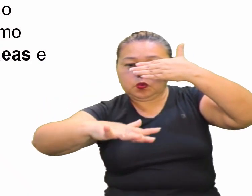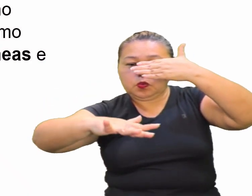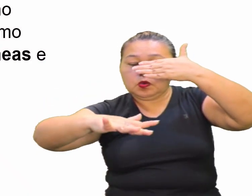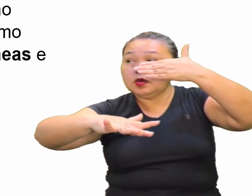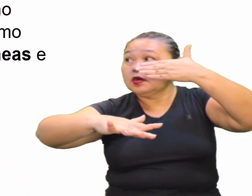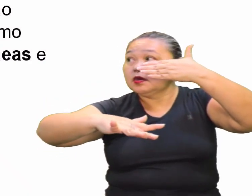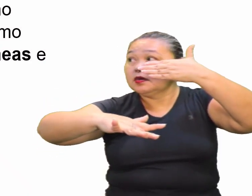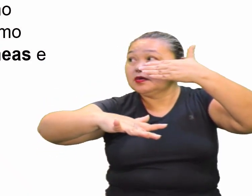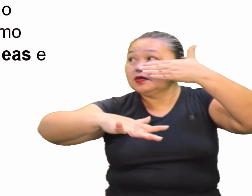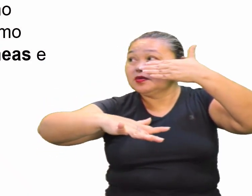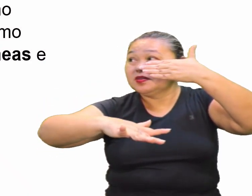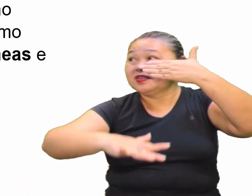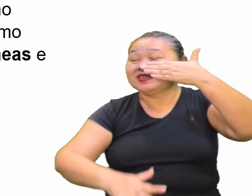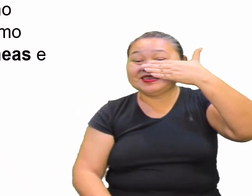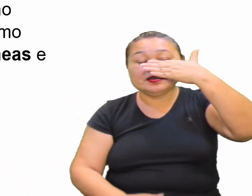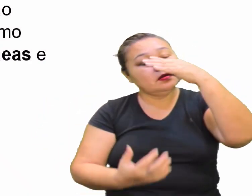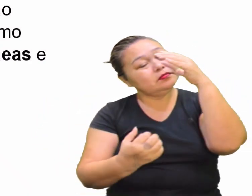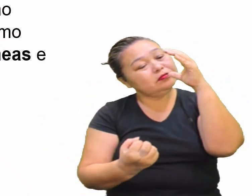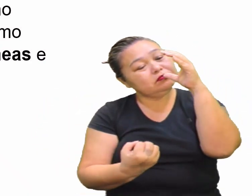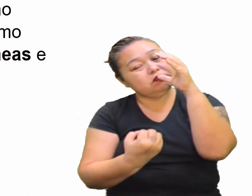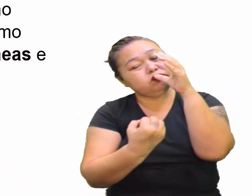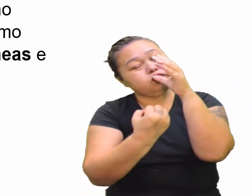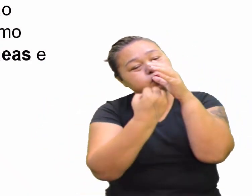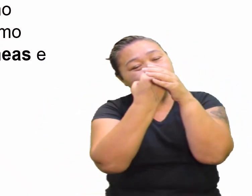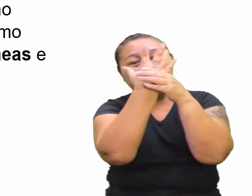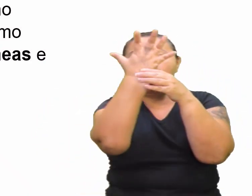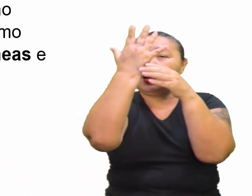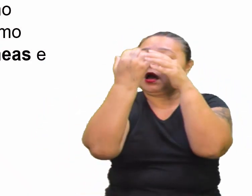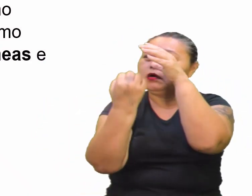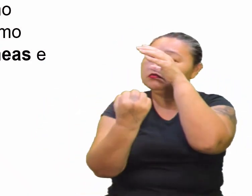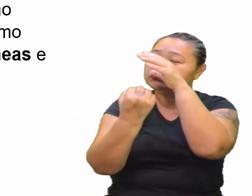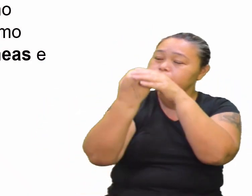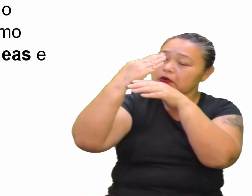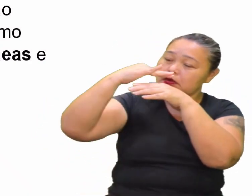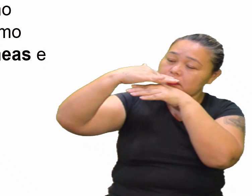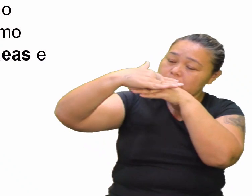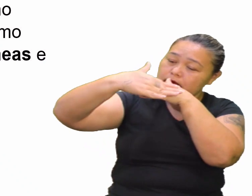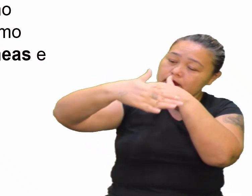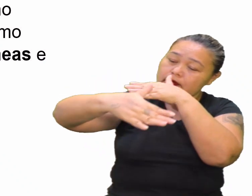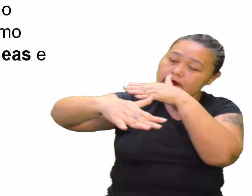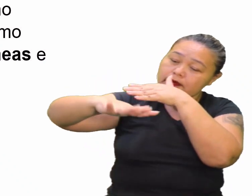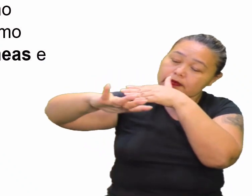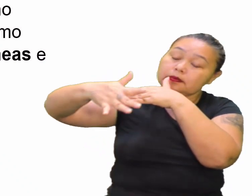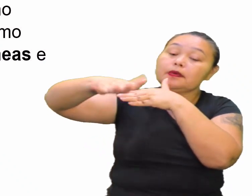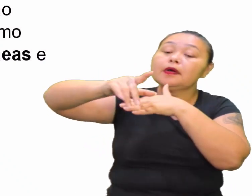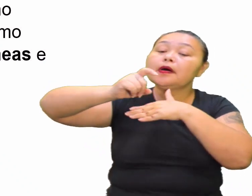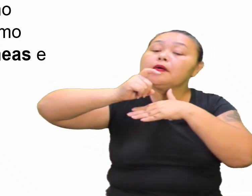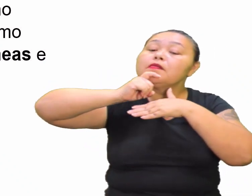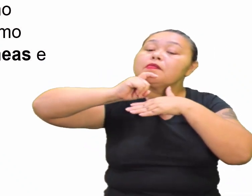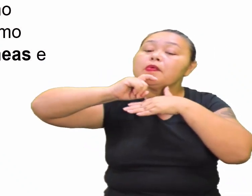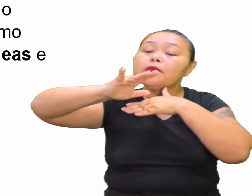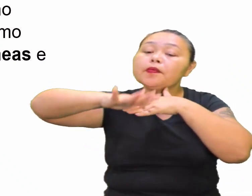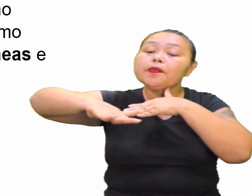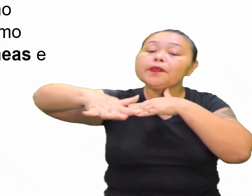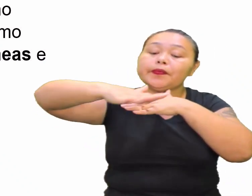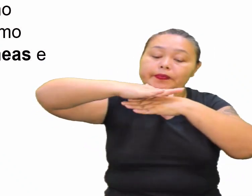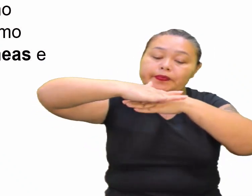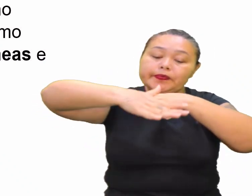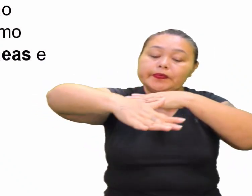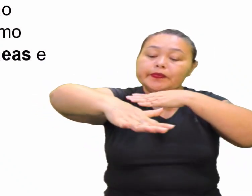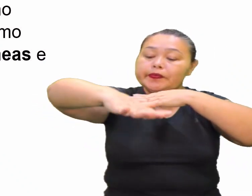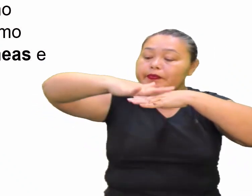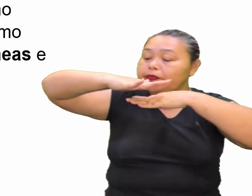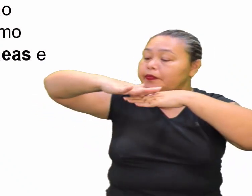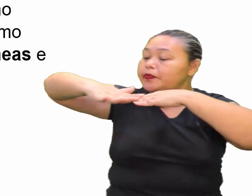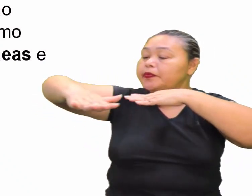né? Entrou erupção. Em erupção, aí começou aquelas larvas, aí depois de um tempo resfriou aquele ambiente. E